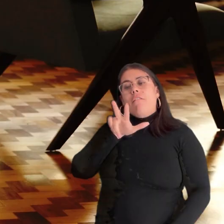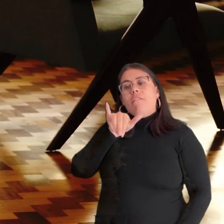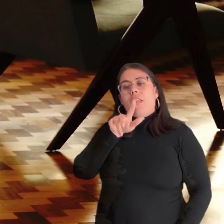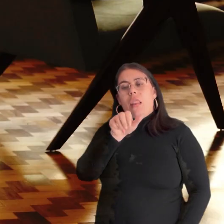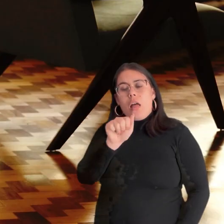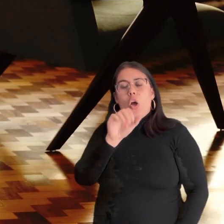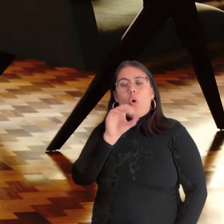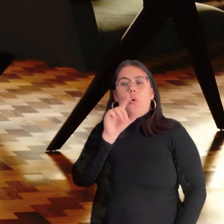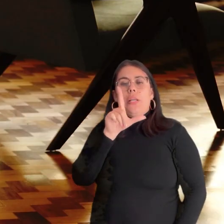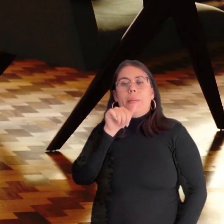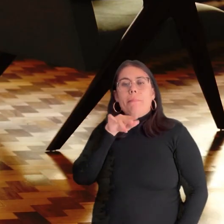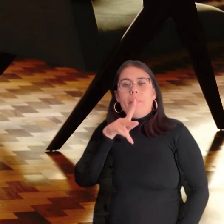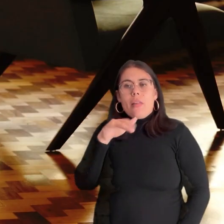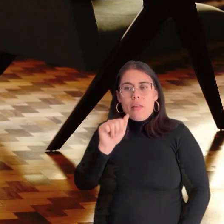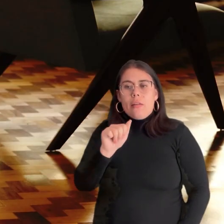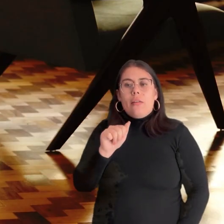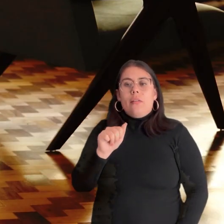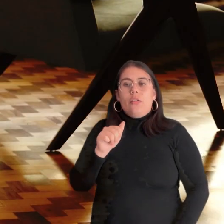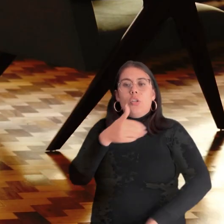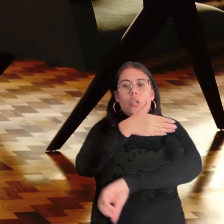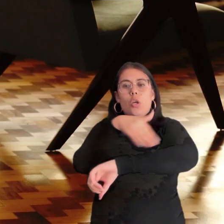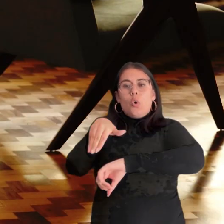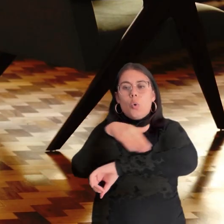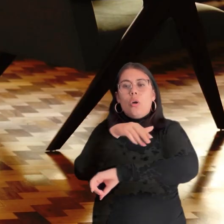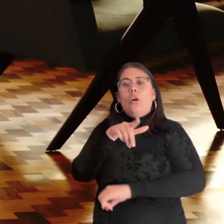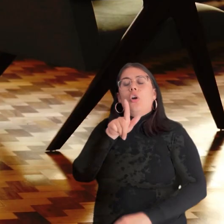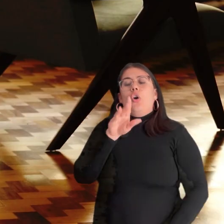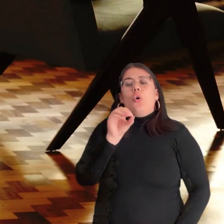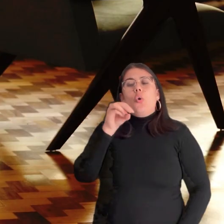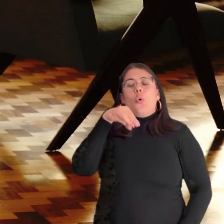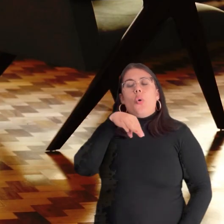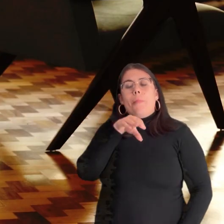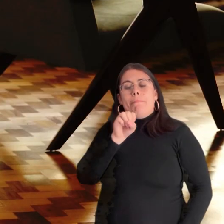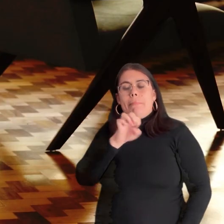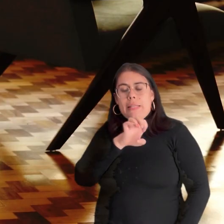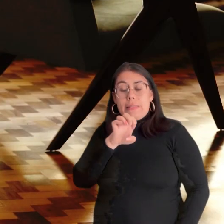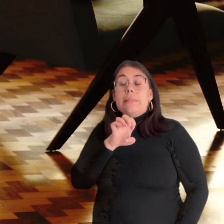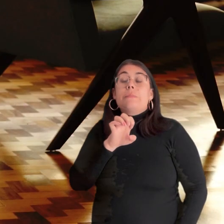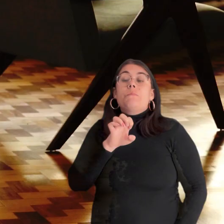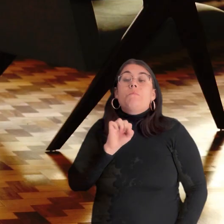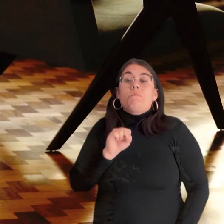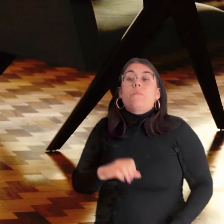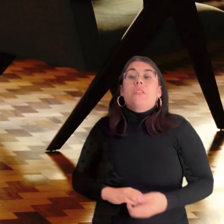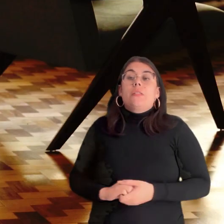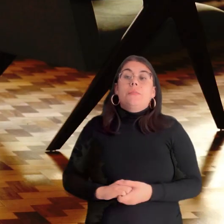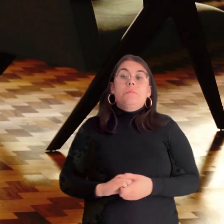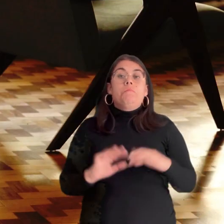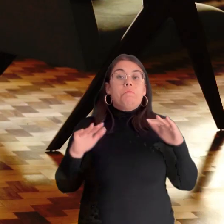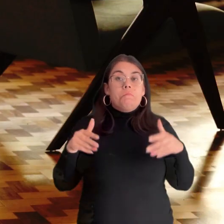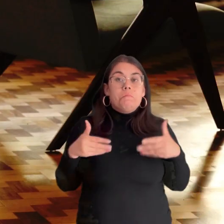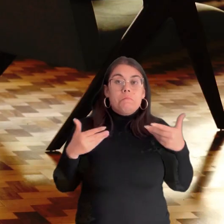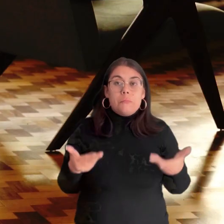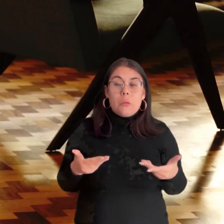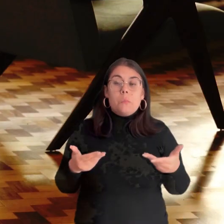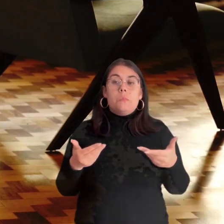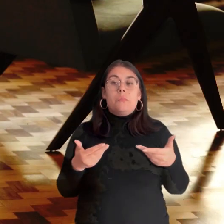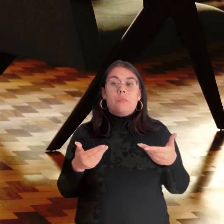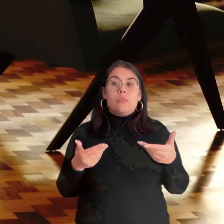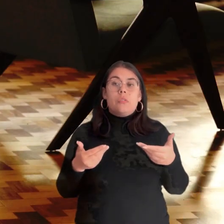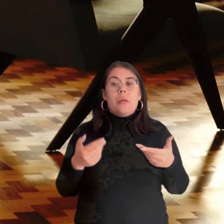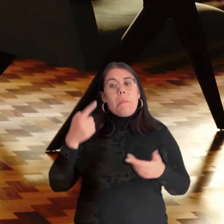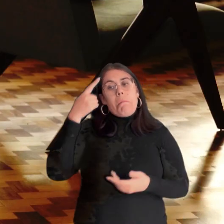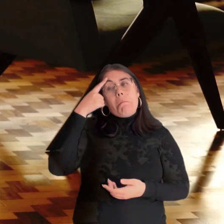Carvalho. E ela falou, pensando em mudar para um outro tipo de